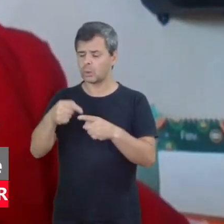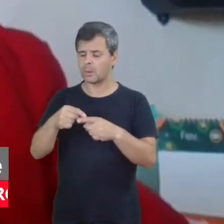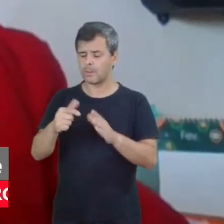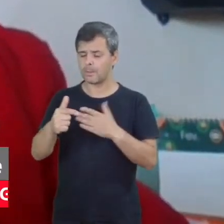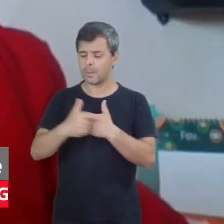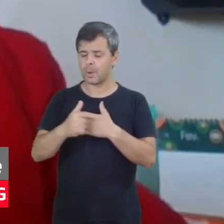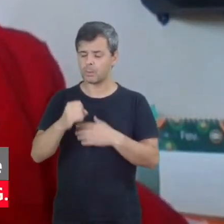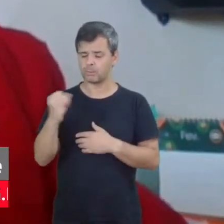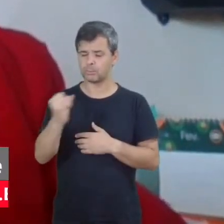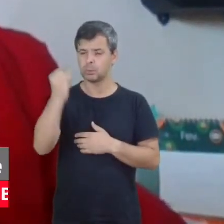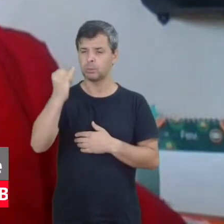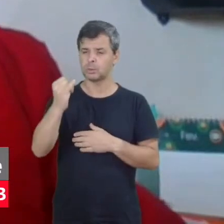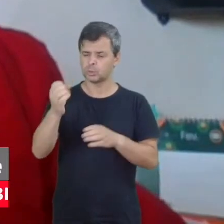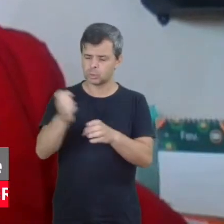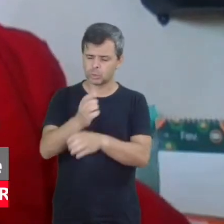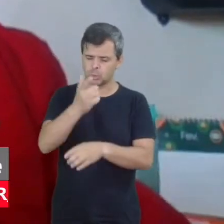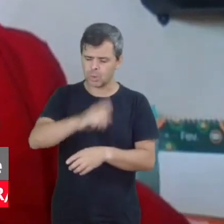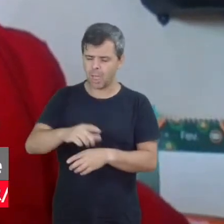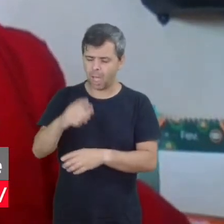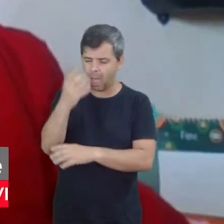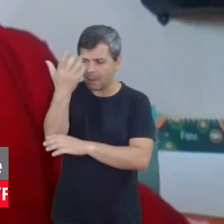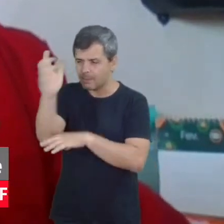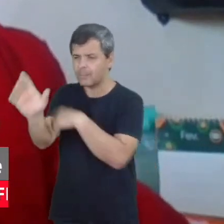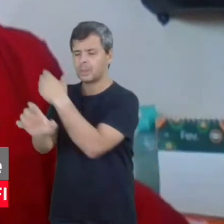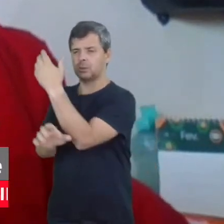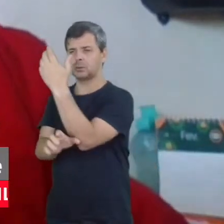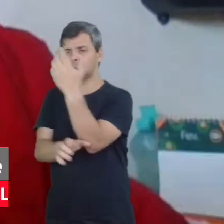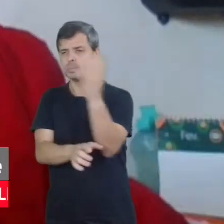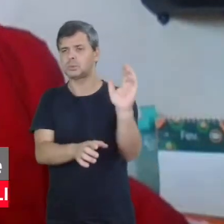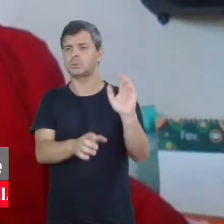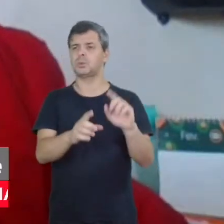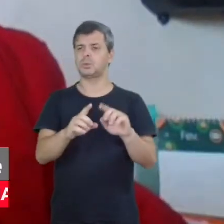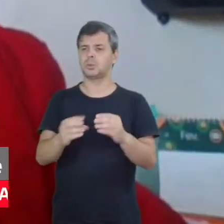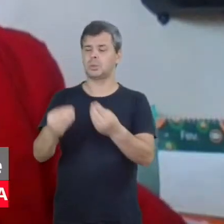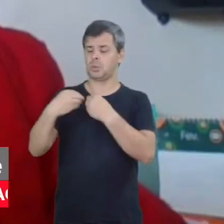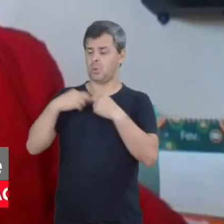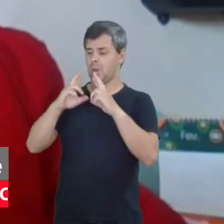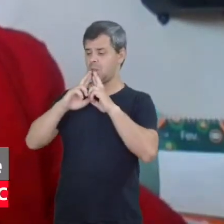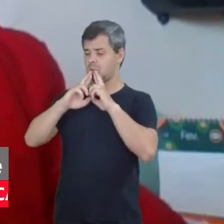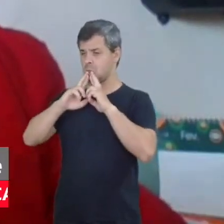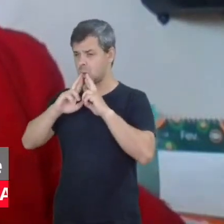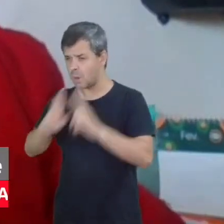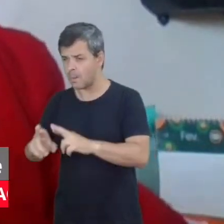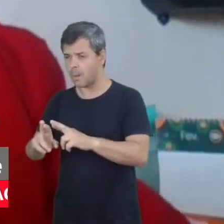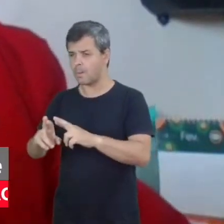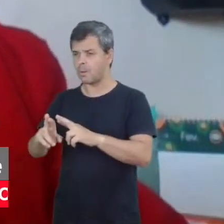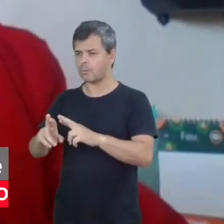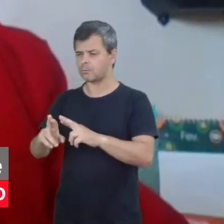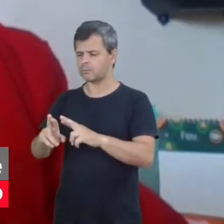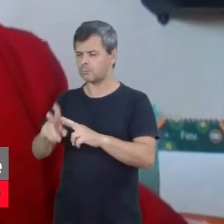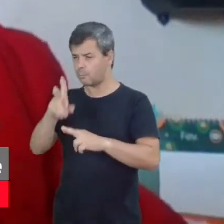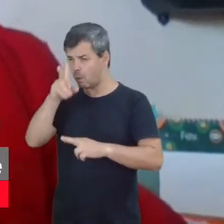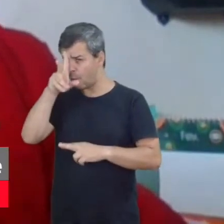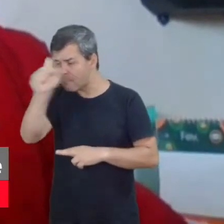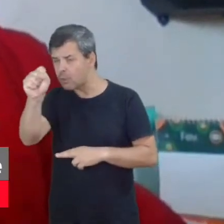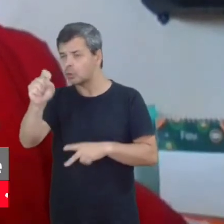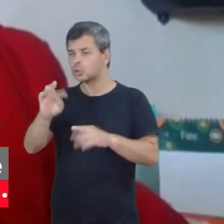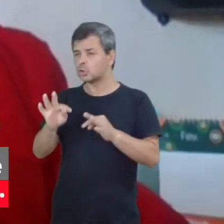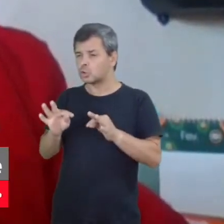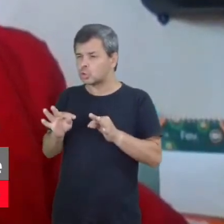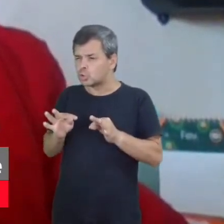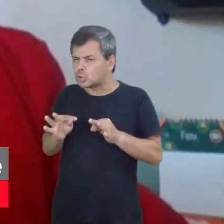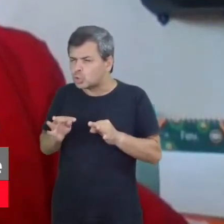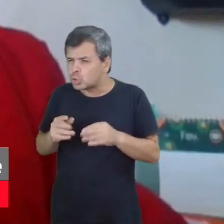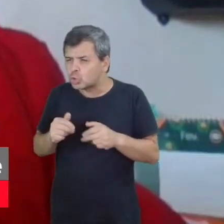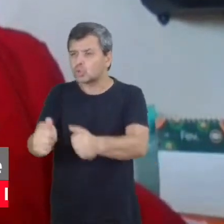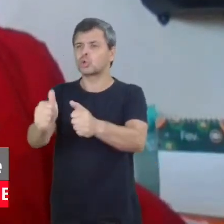de reconstrução, né? A natureza nos deu uma resposta violenta a tudo aquilo